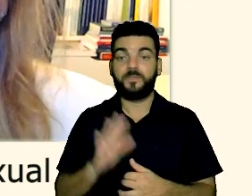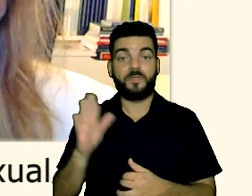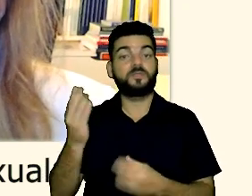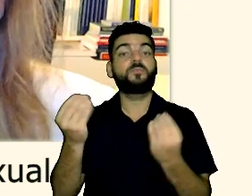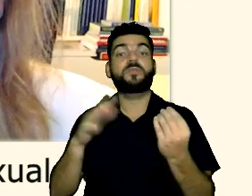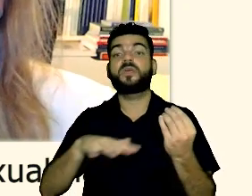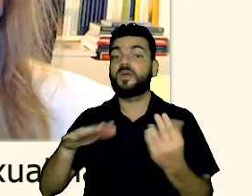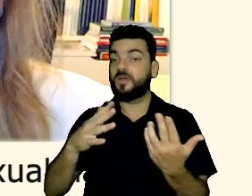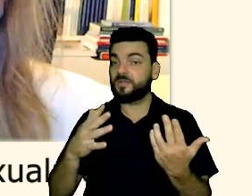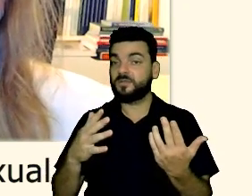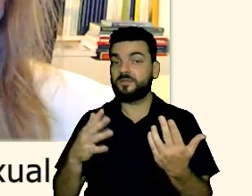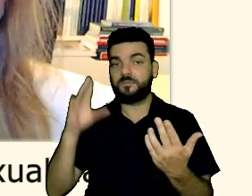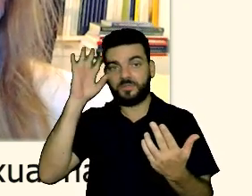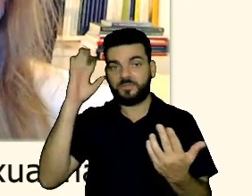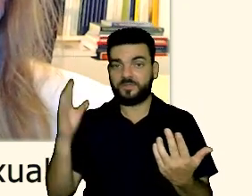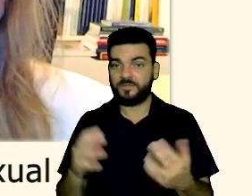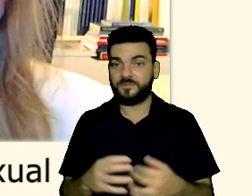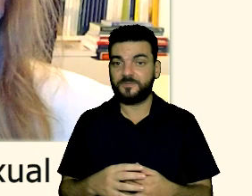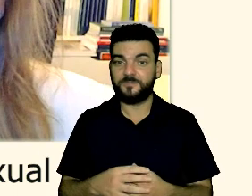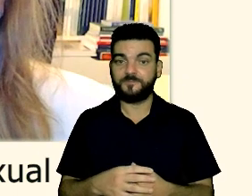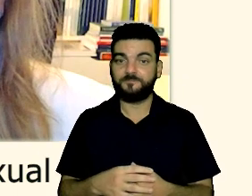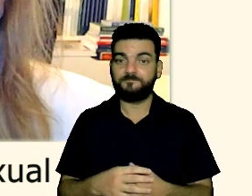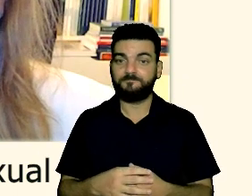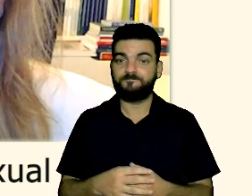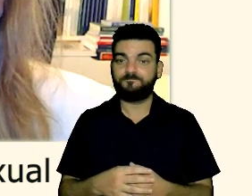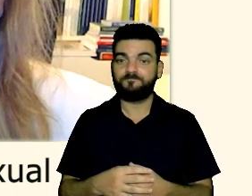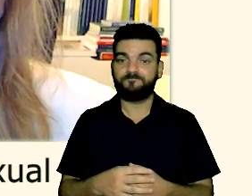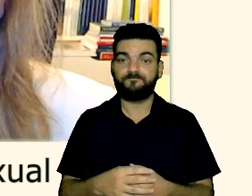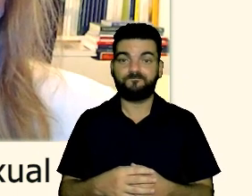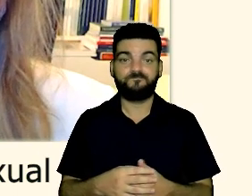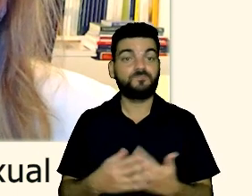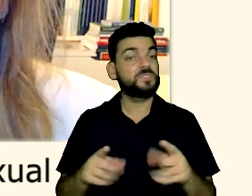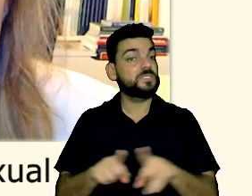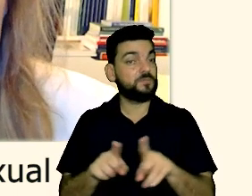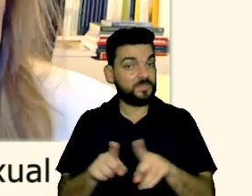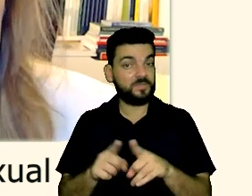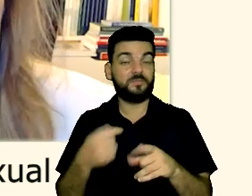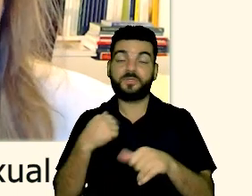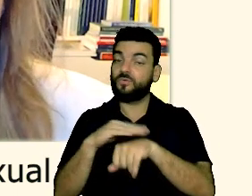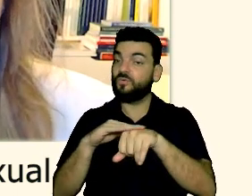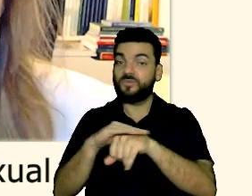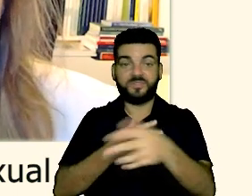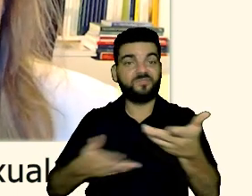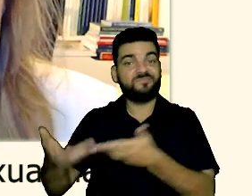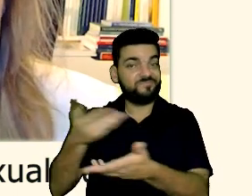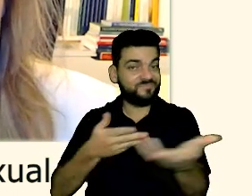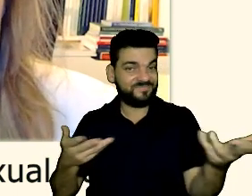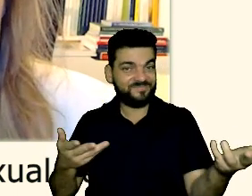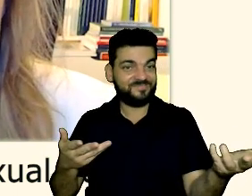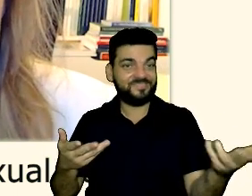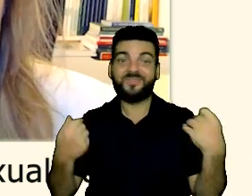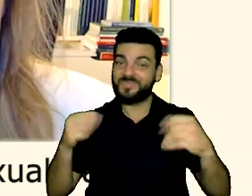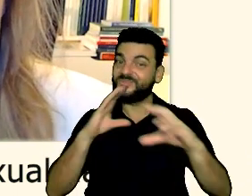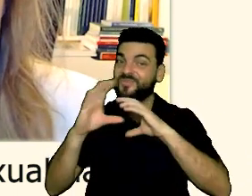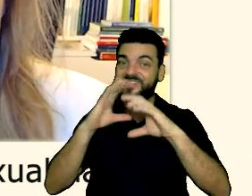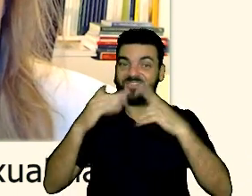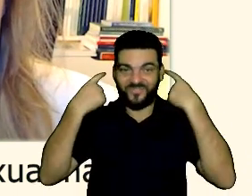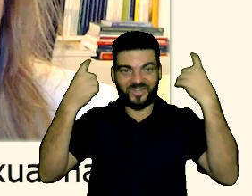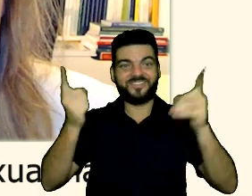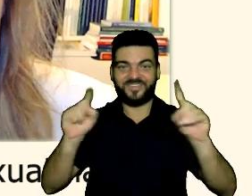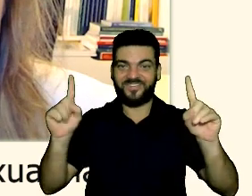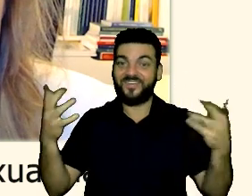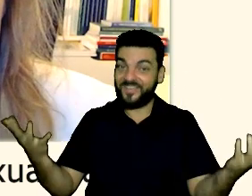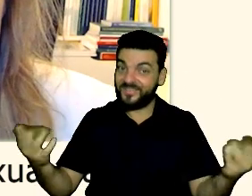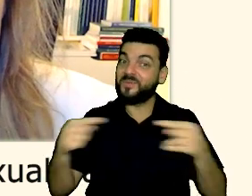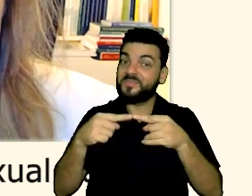fala, independente de ser comigo ou de ser com outra pessoa ou relacionada a outra pessoa. E eu sou favorável da gente interromper a pessoa que está tendo essa